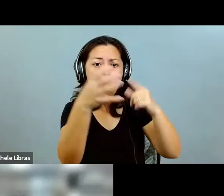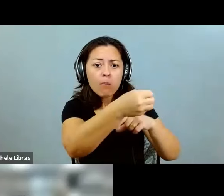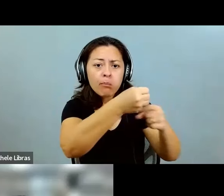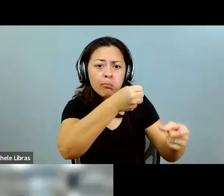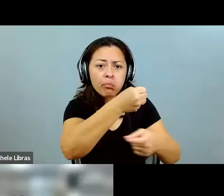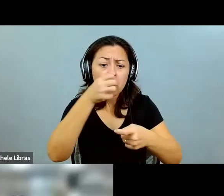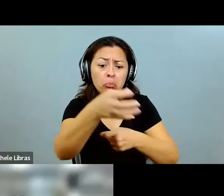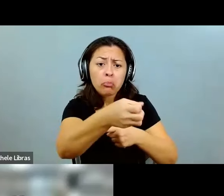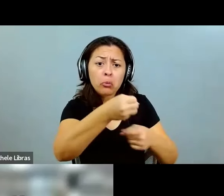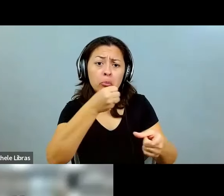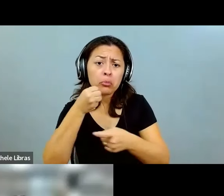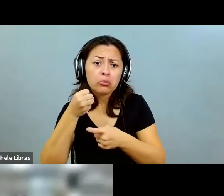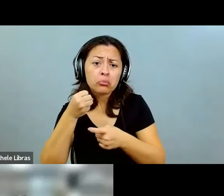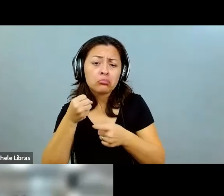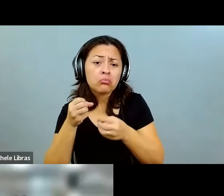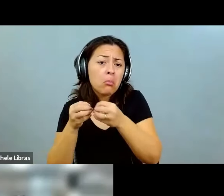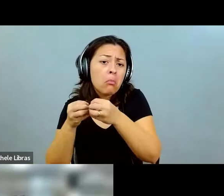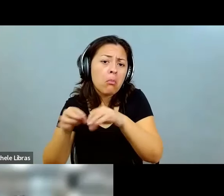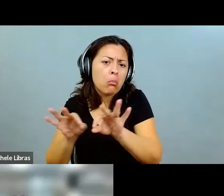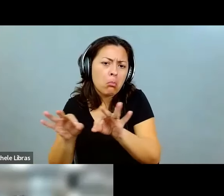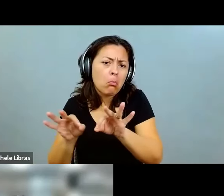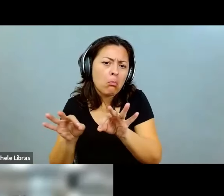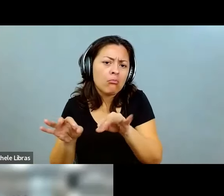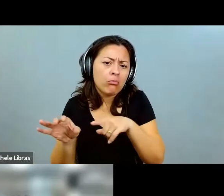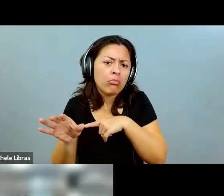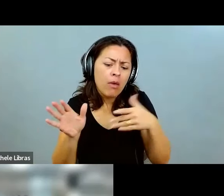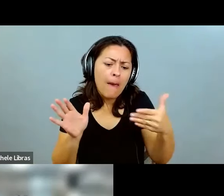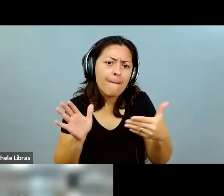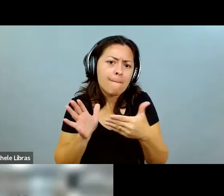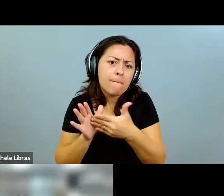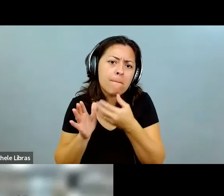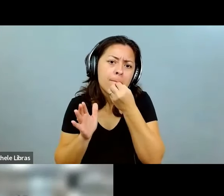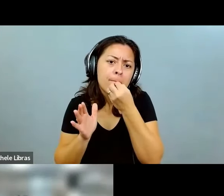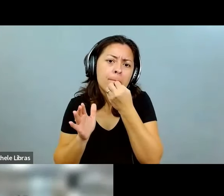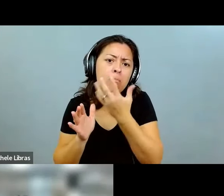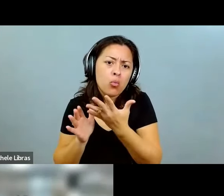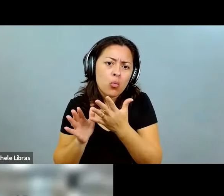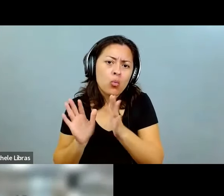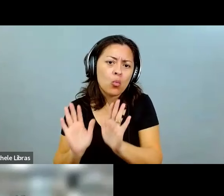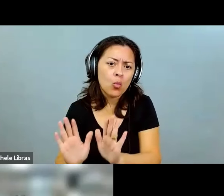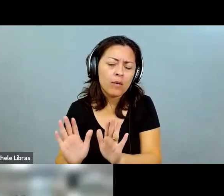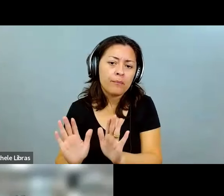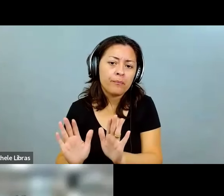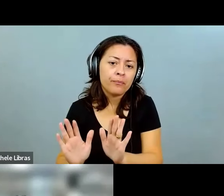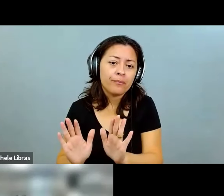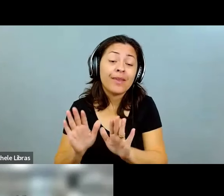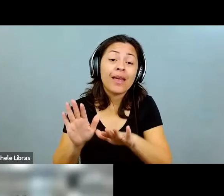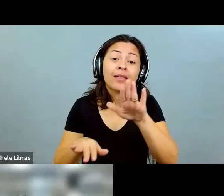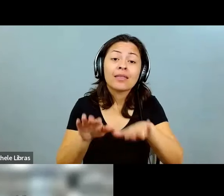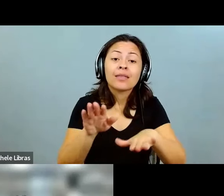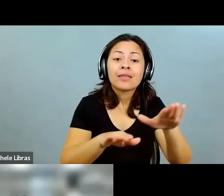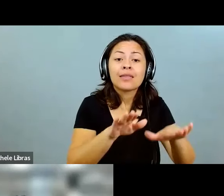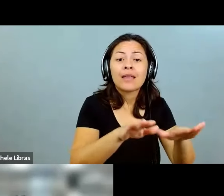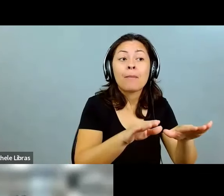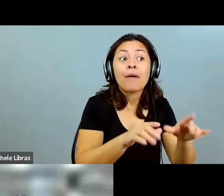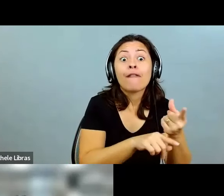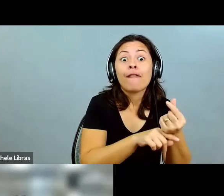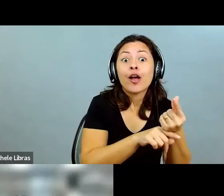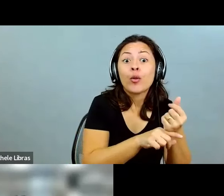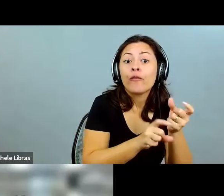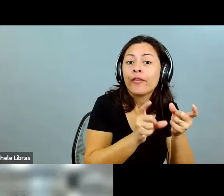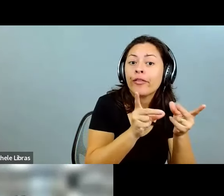ter tido prejuízo né é para ter tido uma margem ainda razoável né Eh nesse ano Claro Depende a que preço que ele vendeu e quando que ele